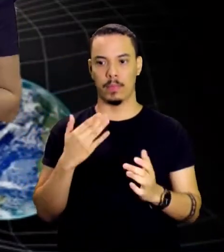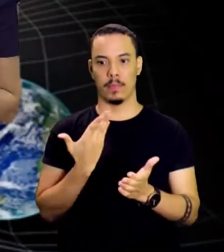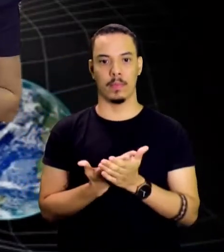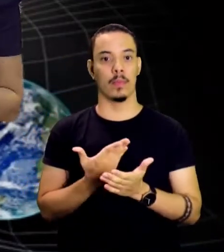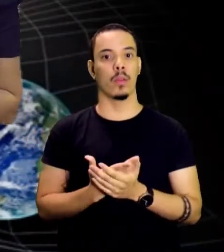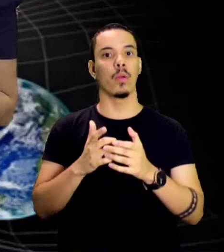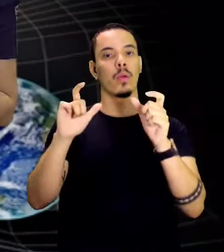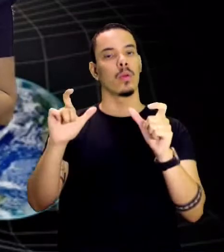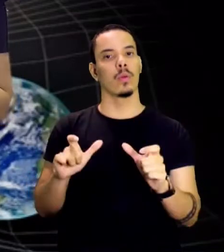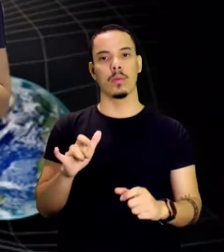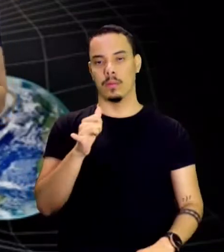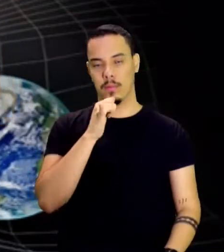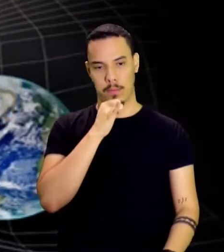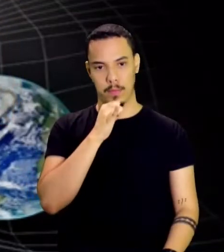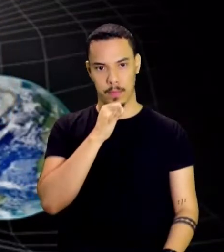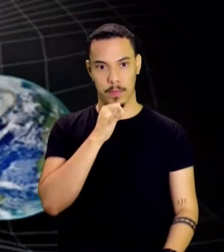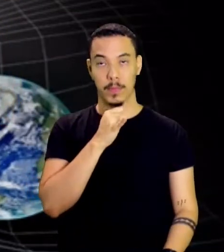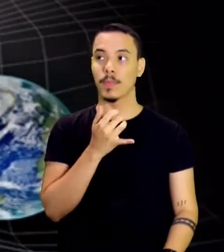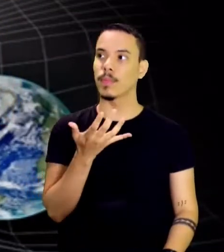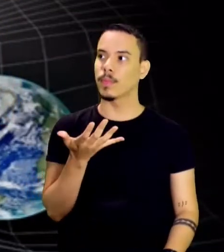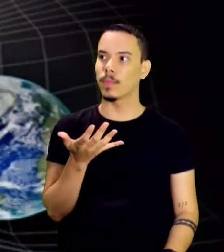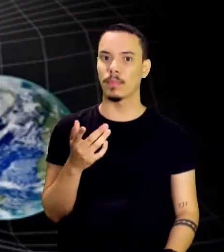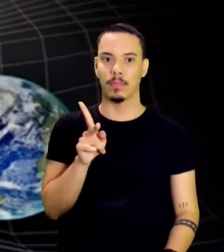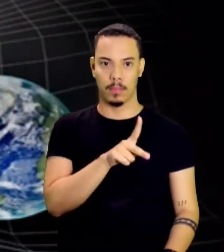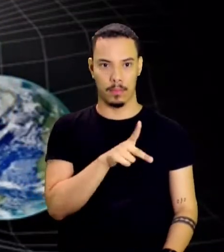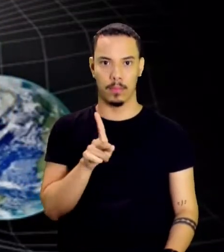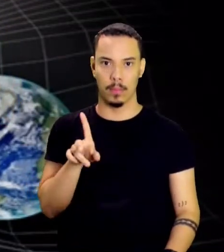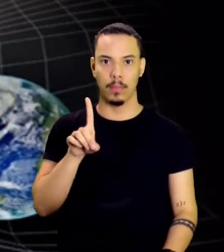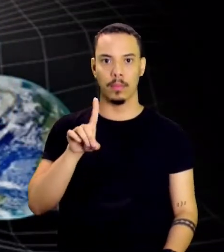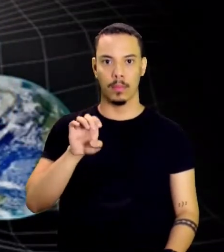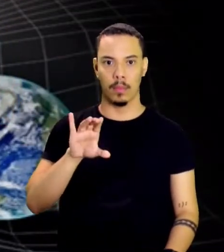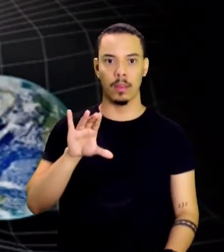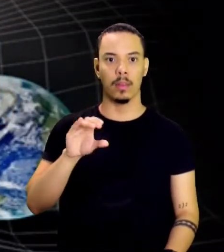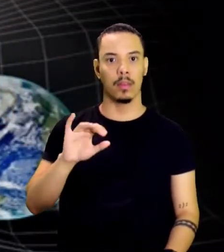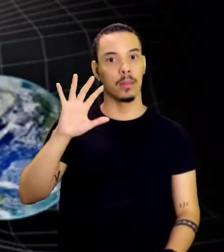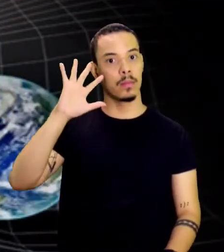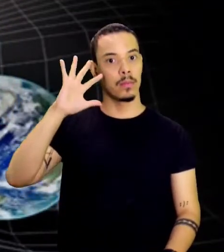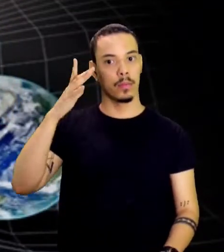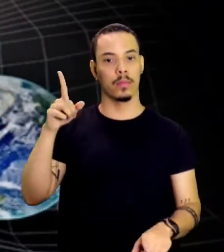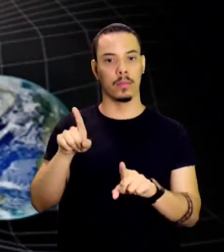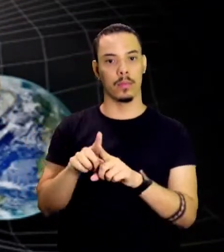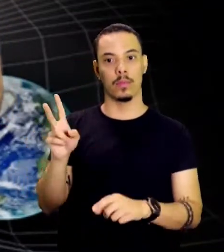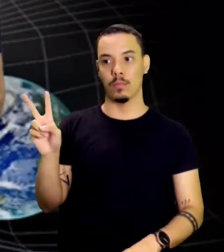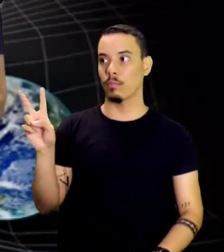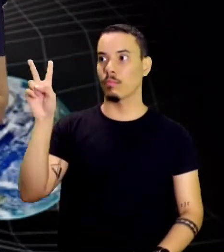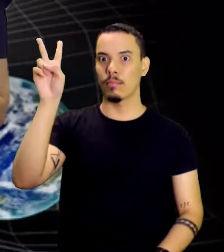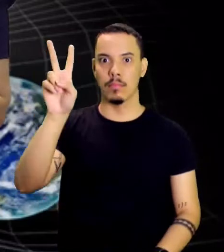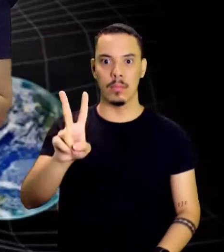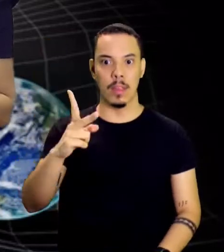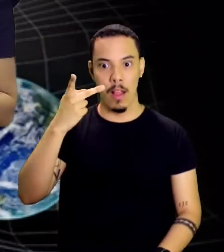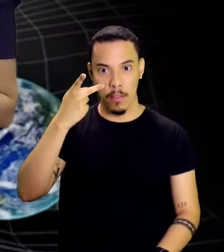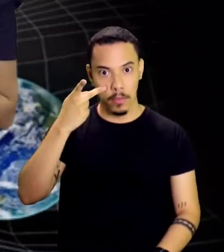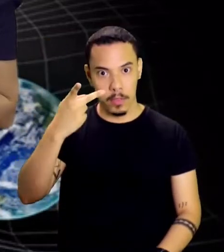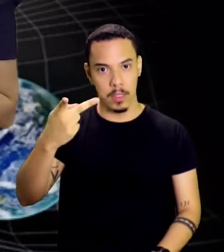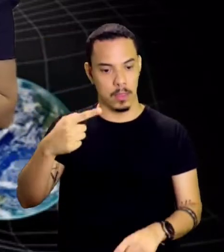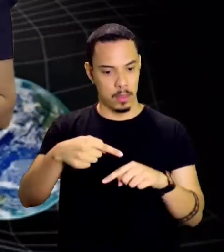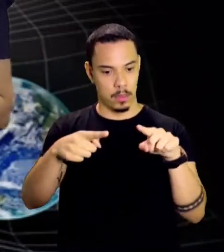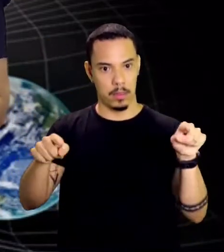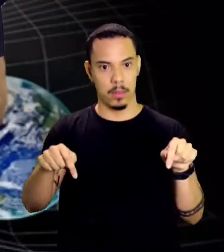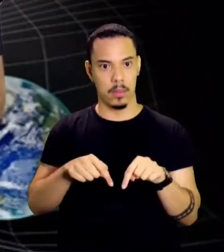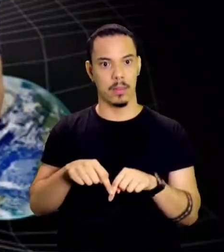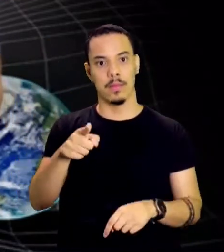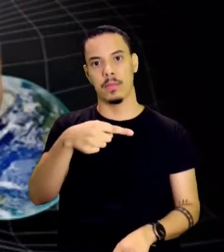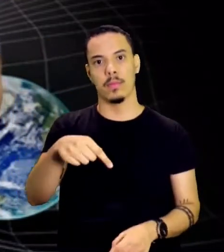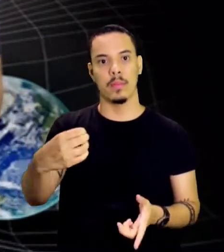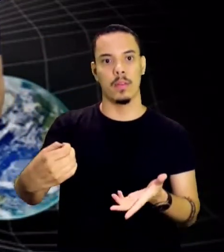que você bom símbolo de um processo dessa pessoa e a professora Deise eu sou visita a sala de vocês aí